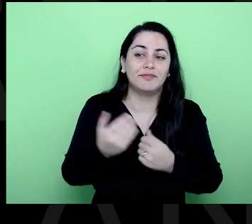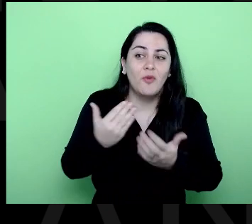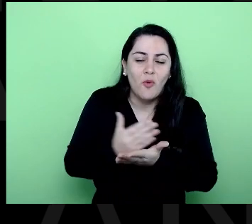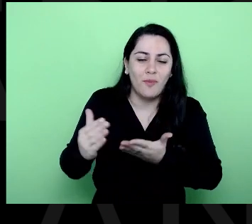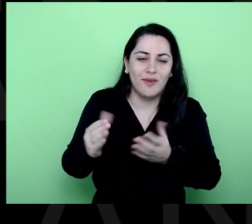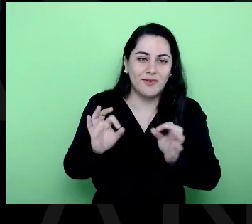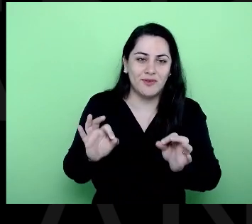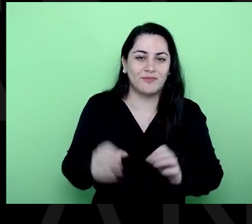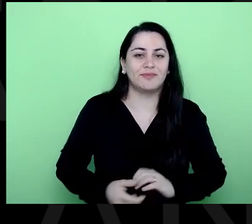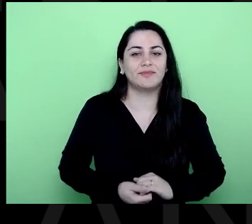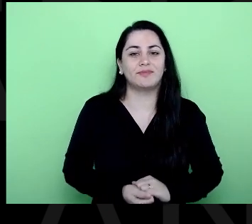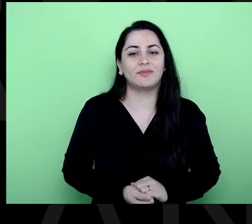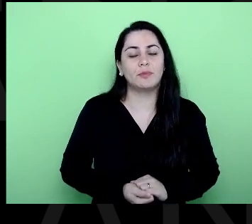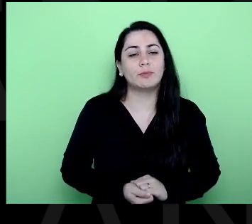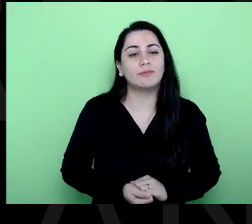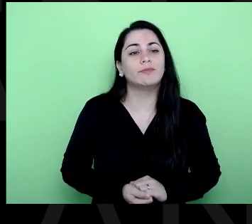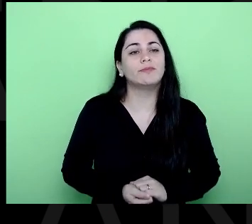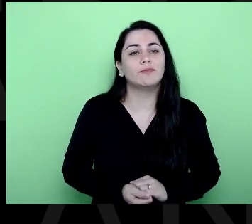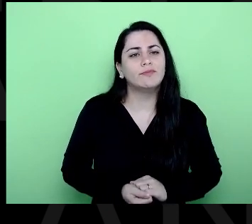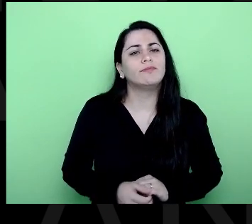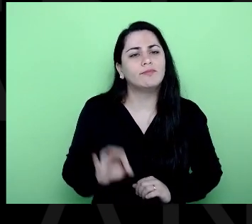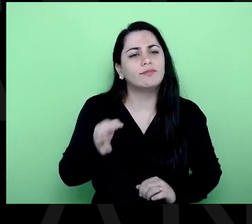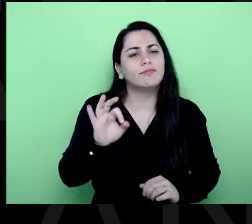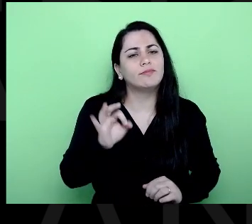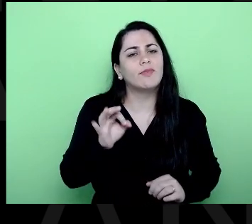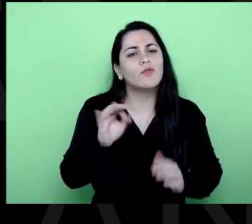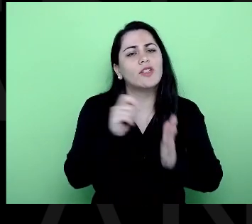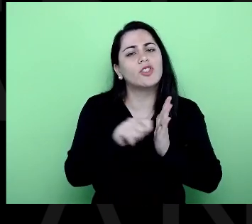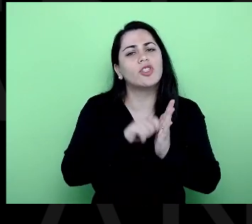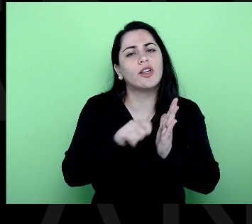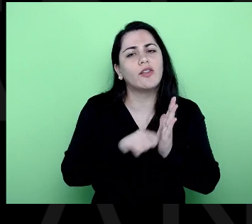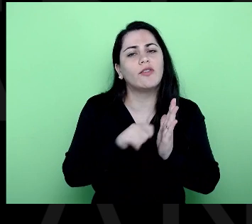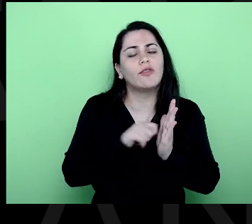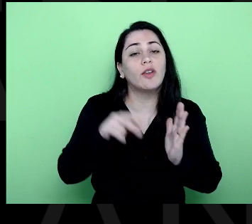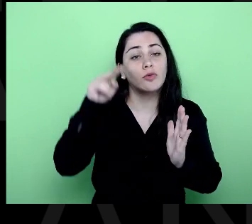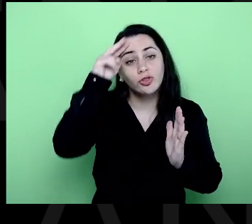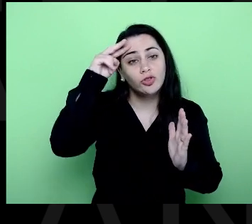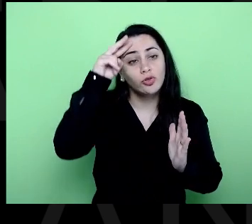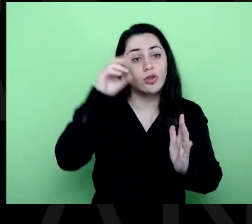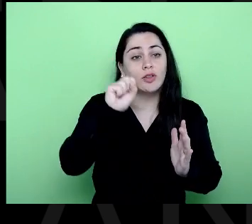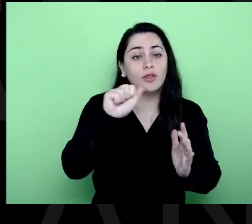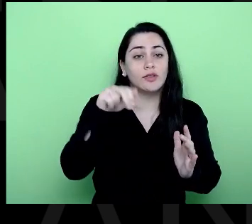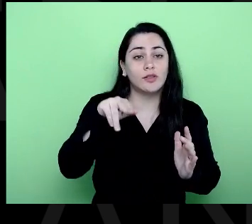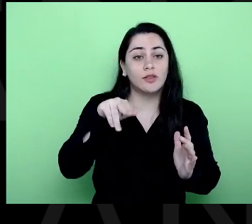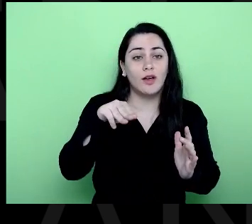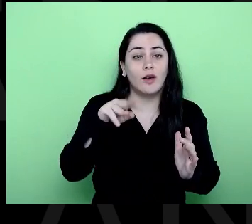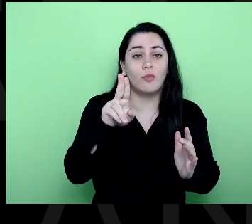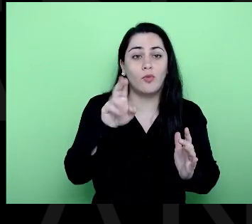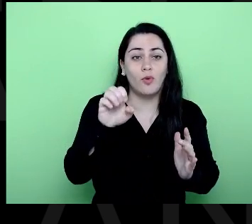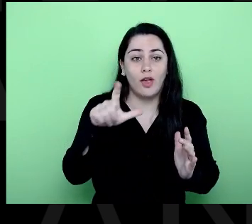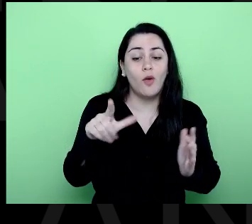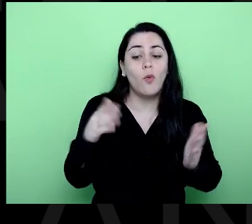entrada. Pois é, Carla, você escreveu a do Samuel e agora está escrevendo a do Brizola,